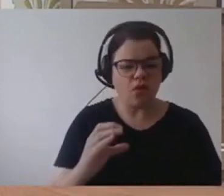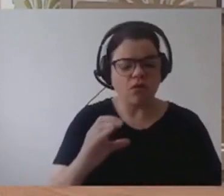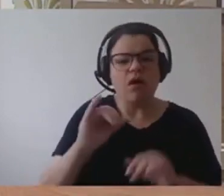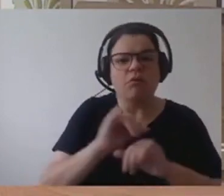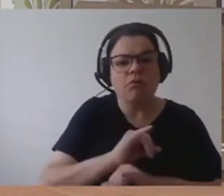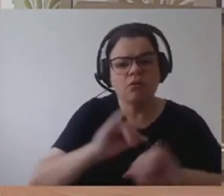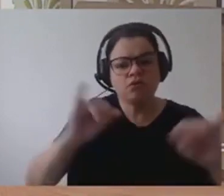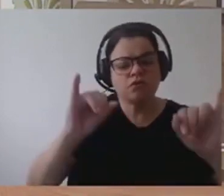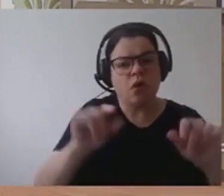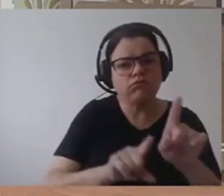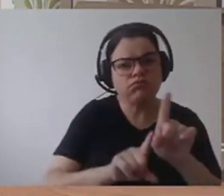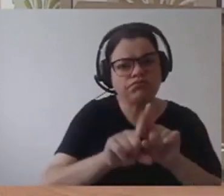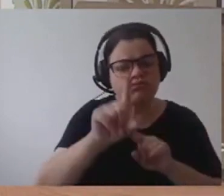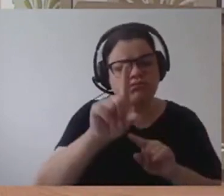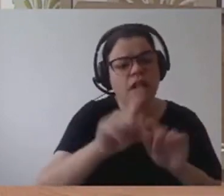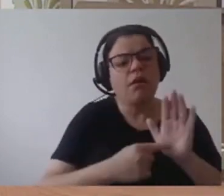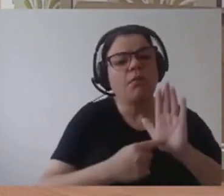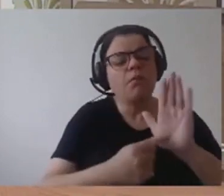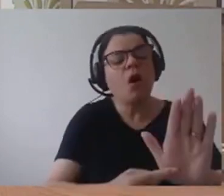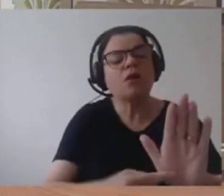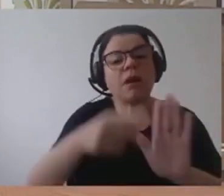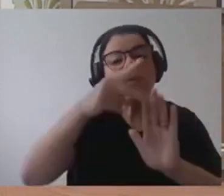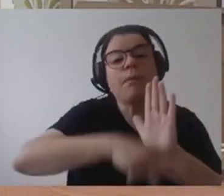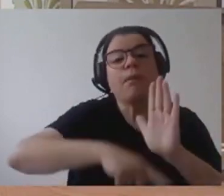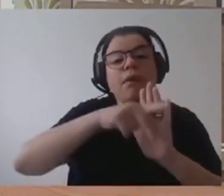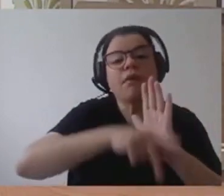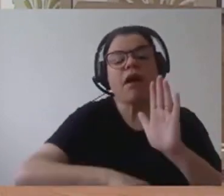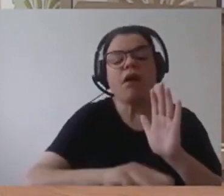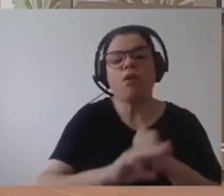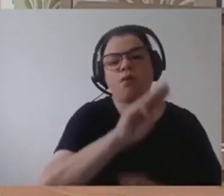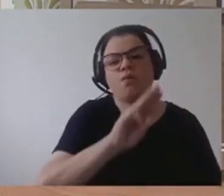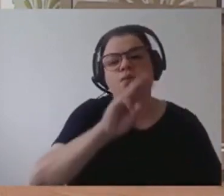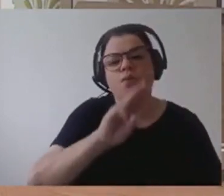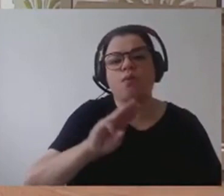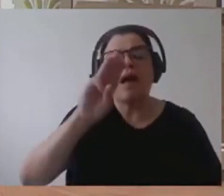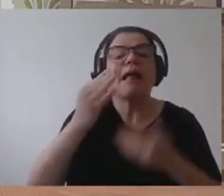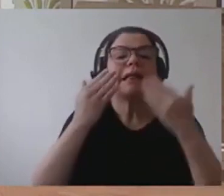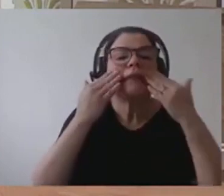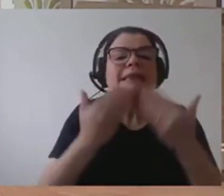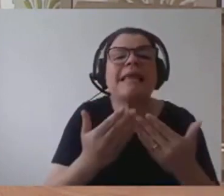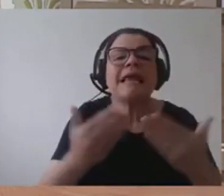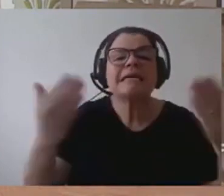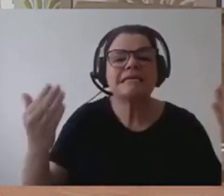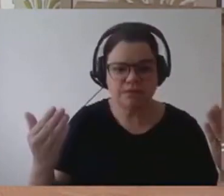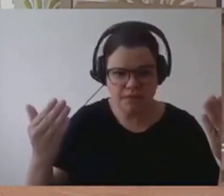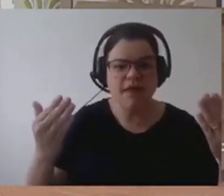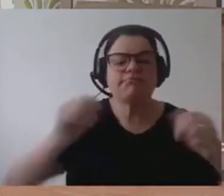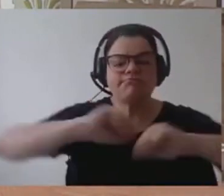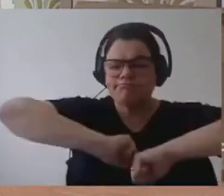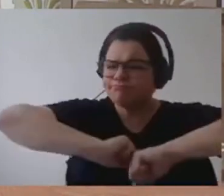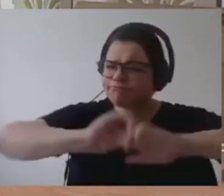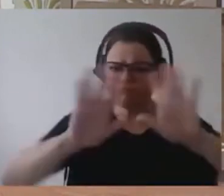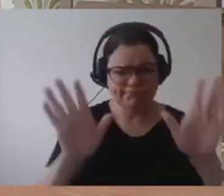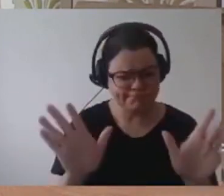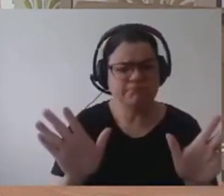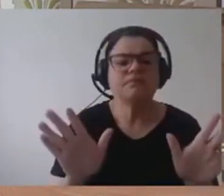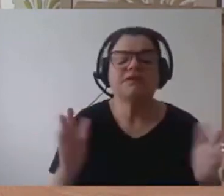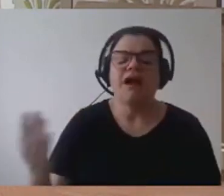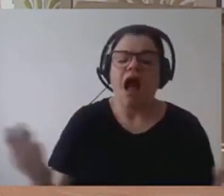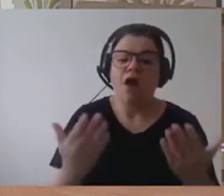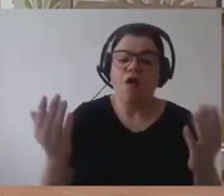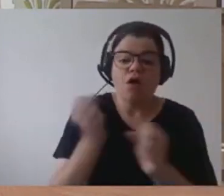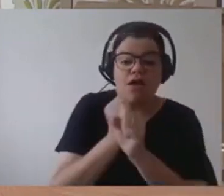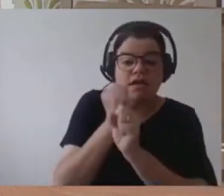Transparência dos portais dos órgãos públicos espalhados e na avaliação desse ano com muita honra e com muito